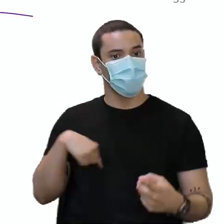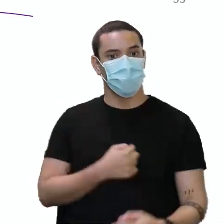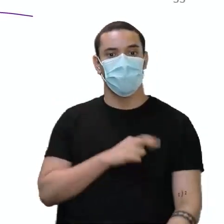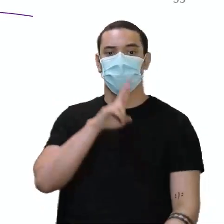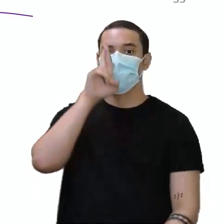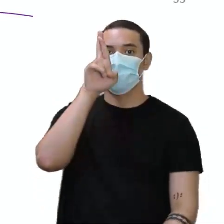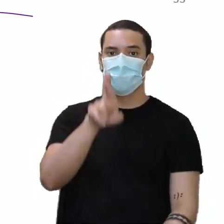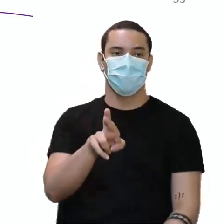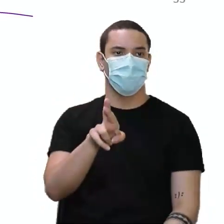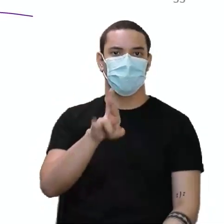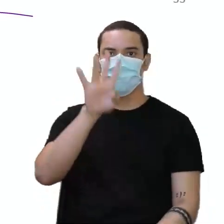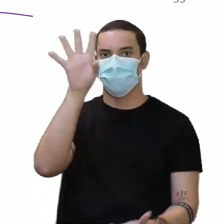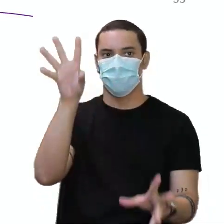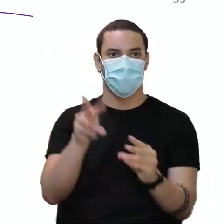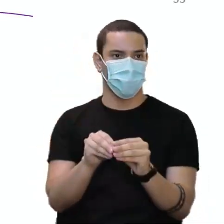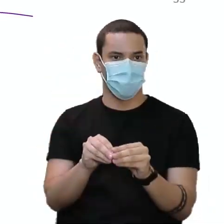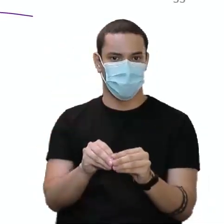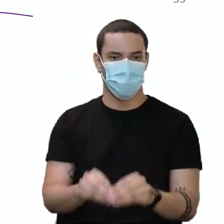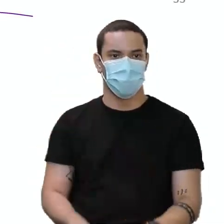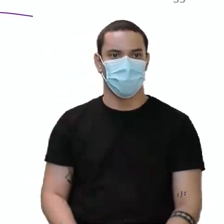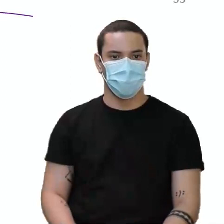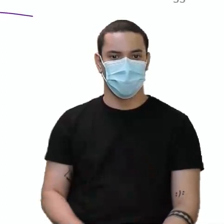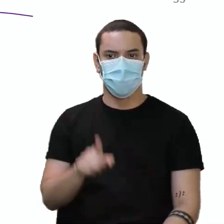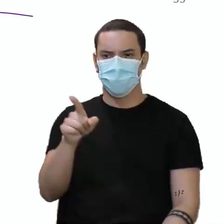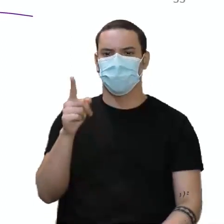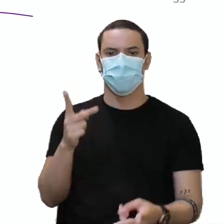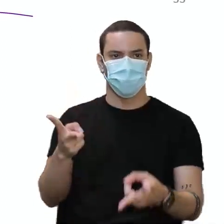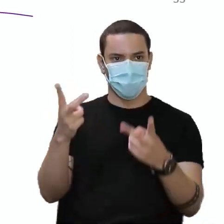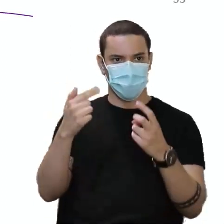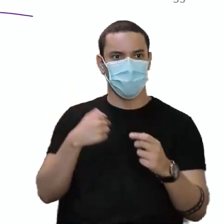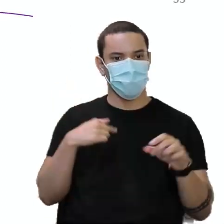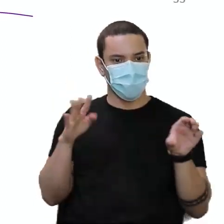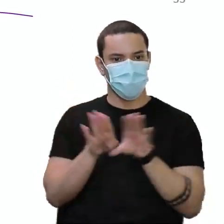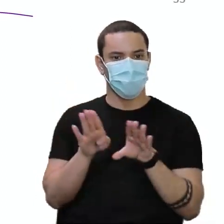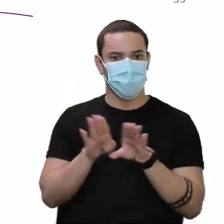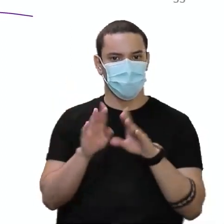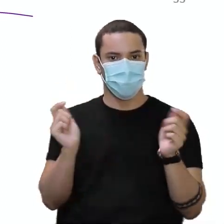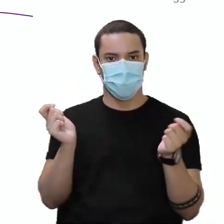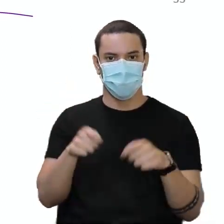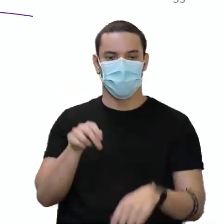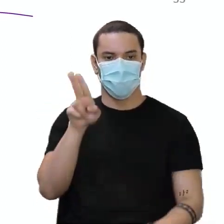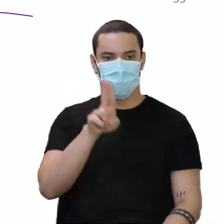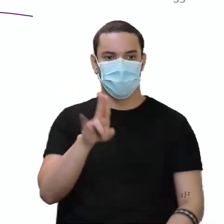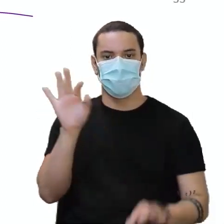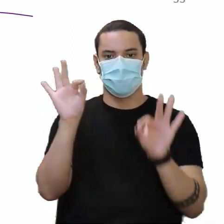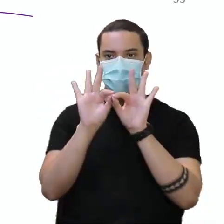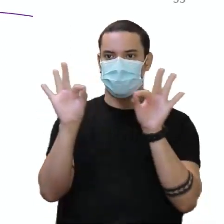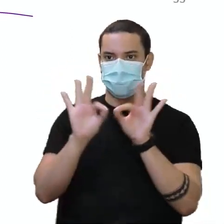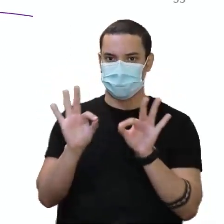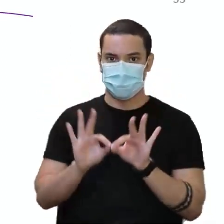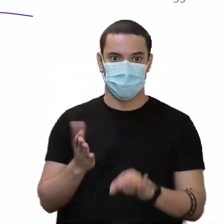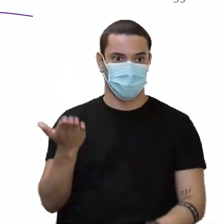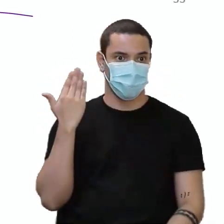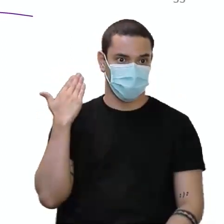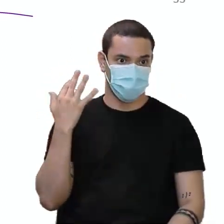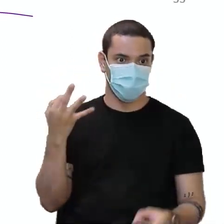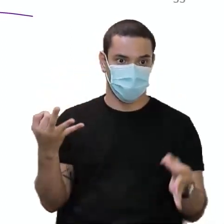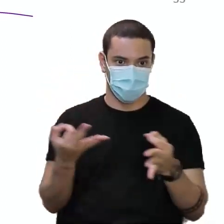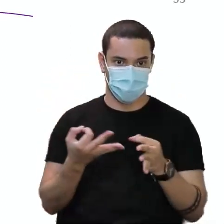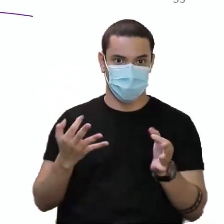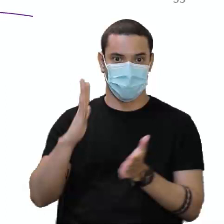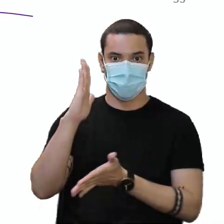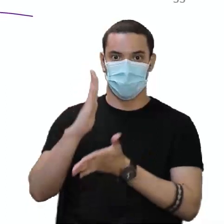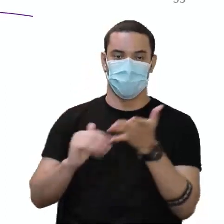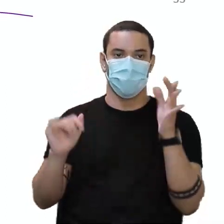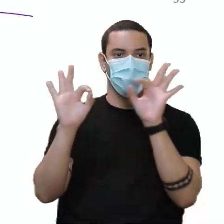sobre praticar aqui, ok? E aí você percebe que eu também posso usar as frases no passado perfeito sem uma outra